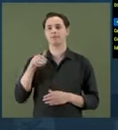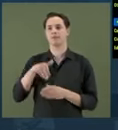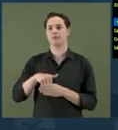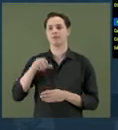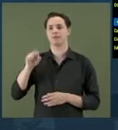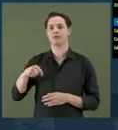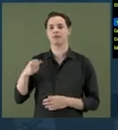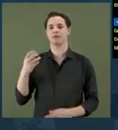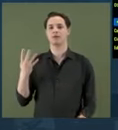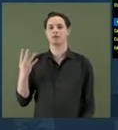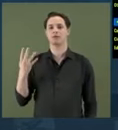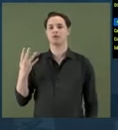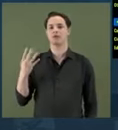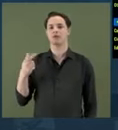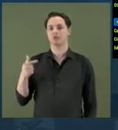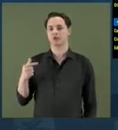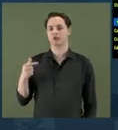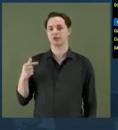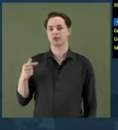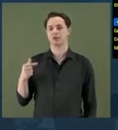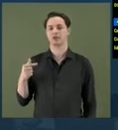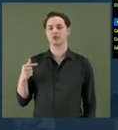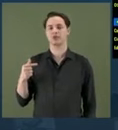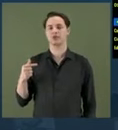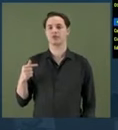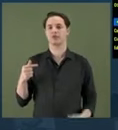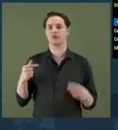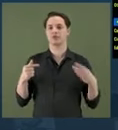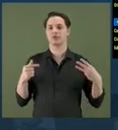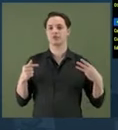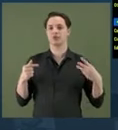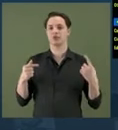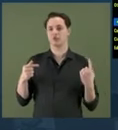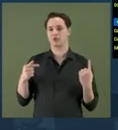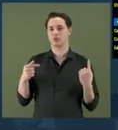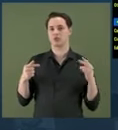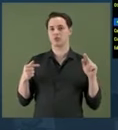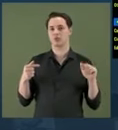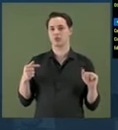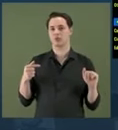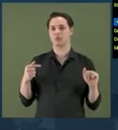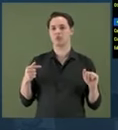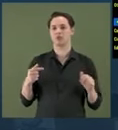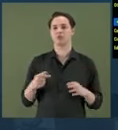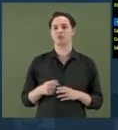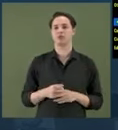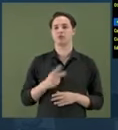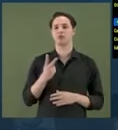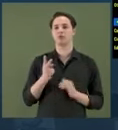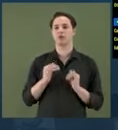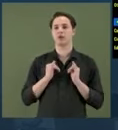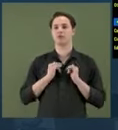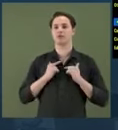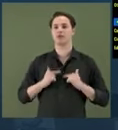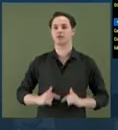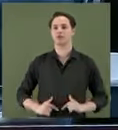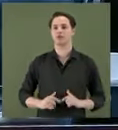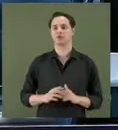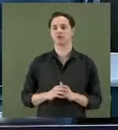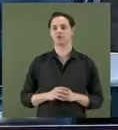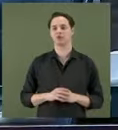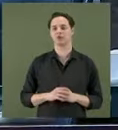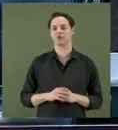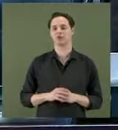sim 47 senadores, não 31 senadores, 2 abstenções.